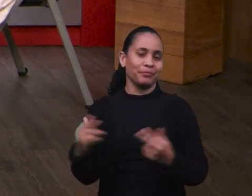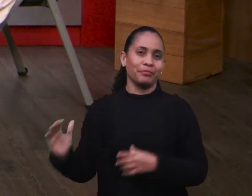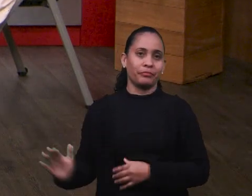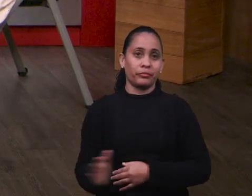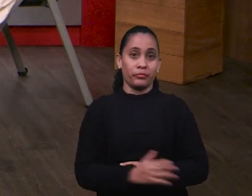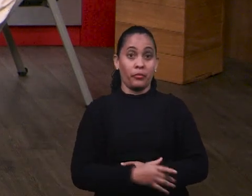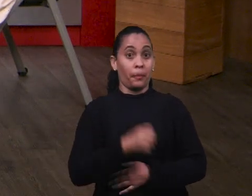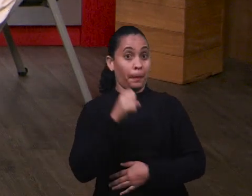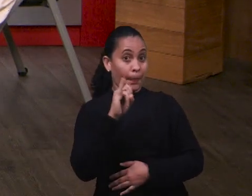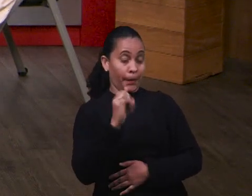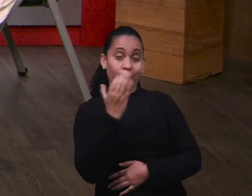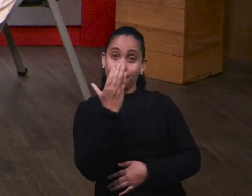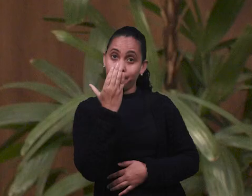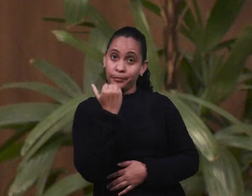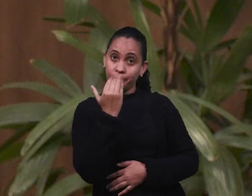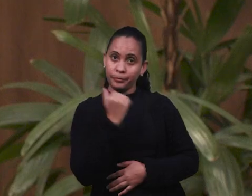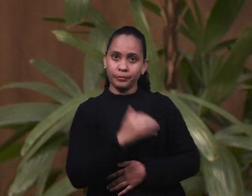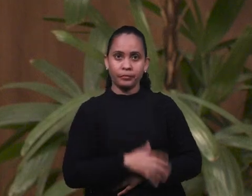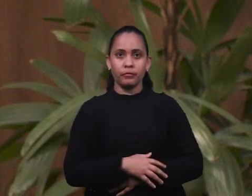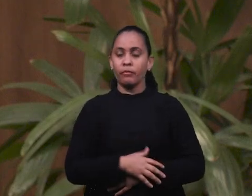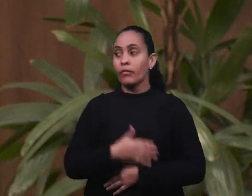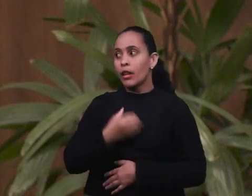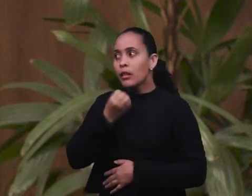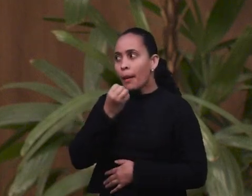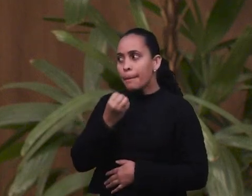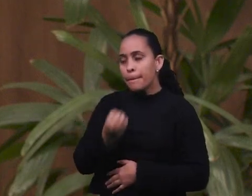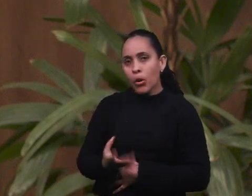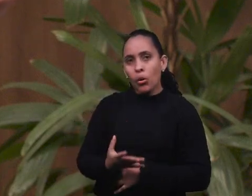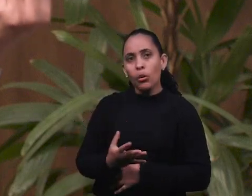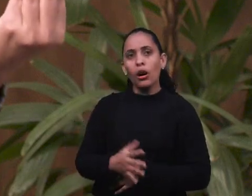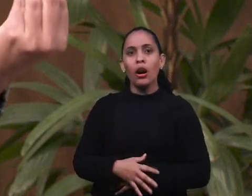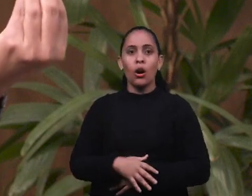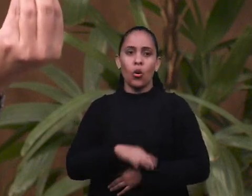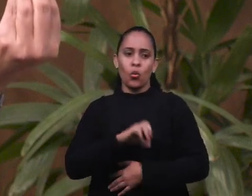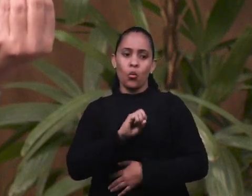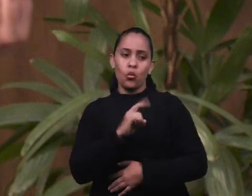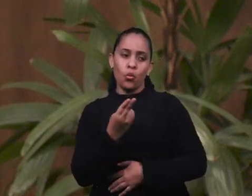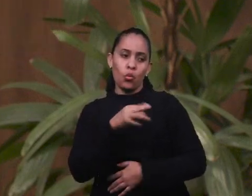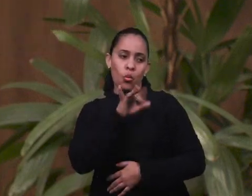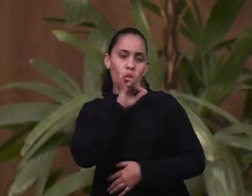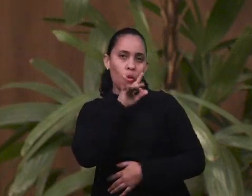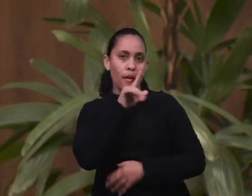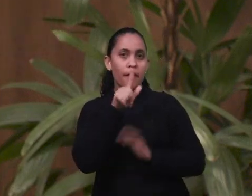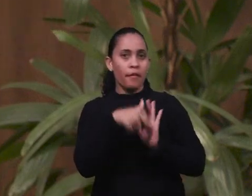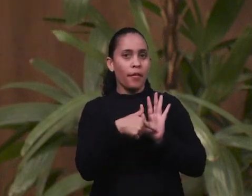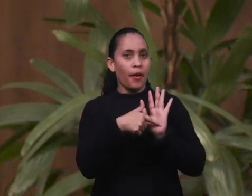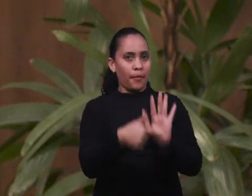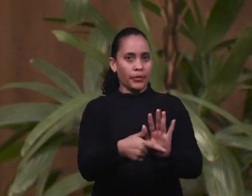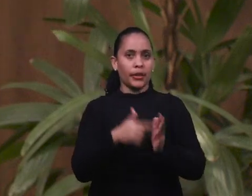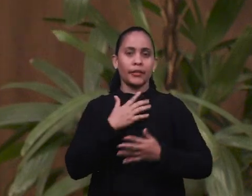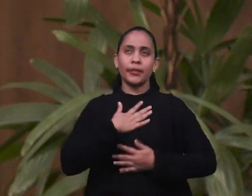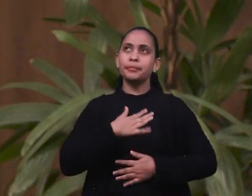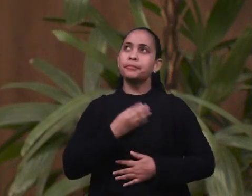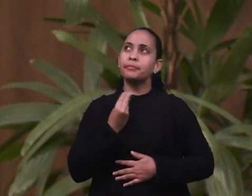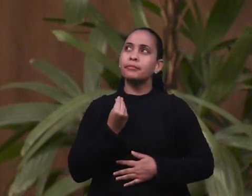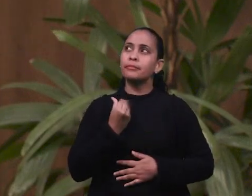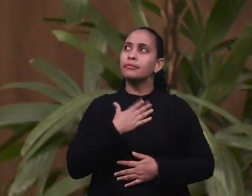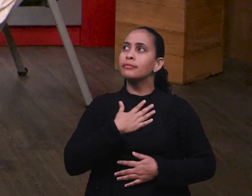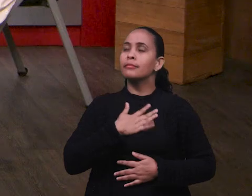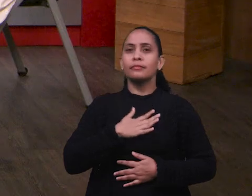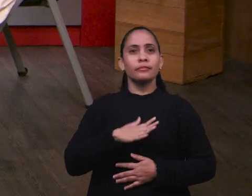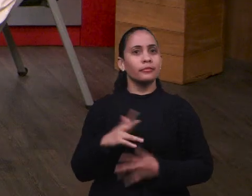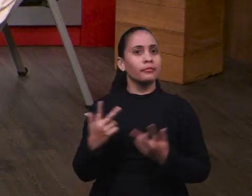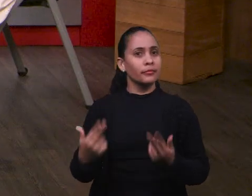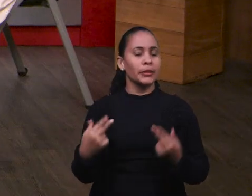você ingerir uma comida de qualidade boa ou de qualidade ruim, vai sinalizar que está satisfeito do mesmo jeito. Exatamente.